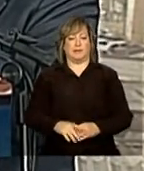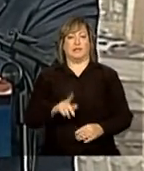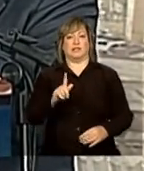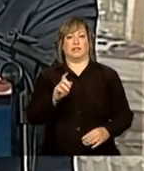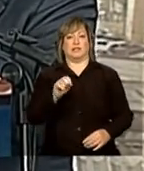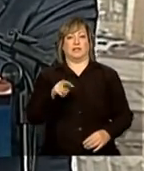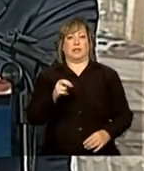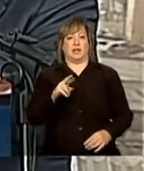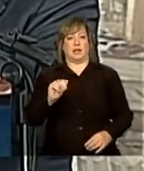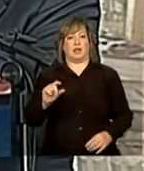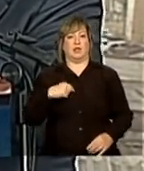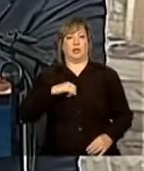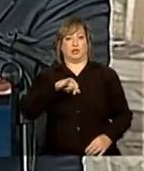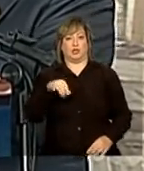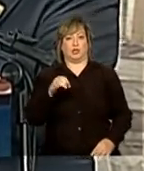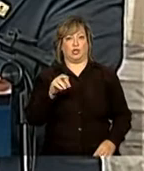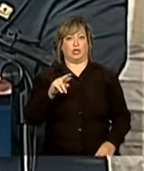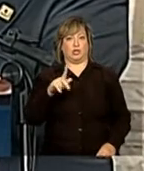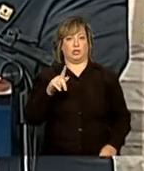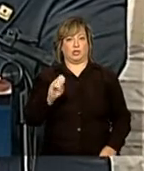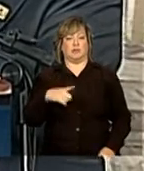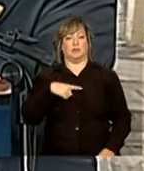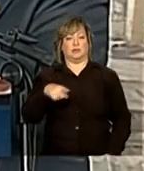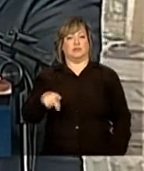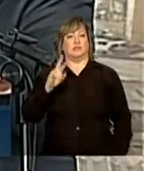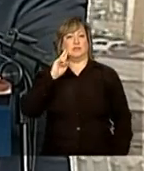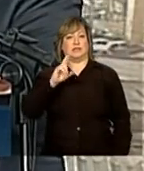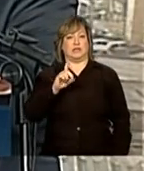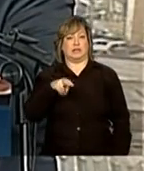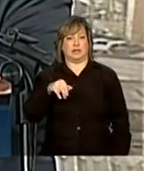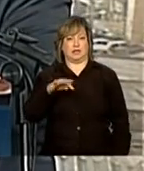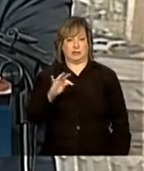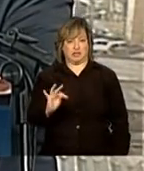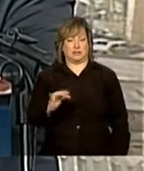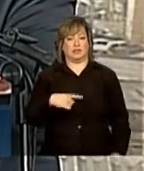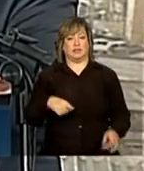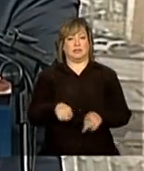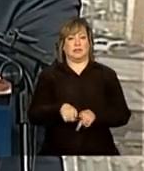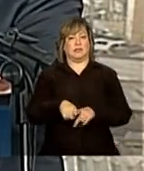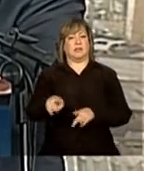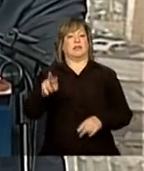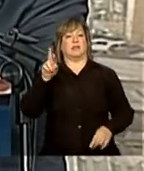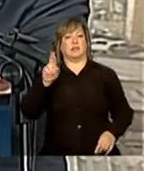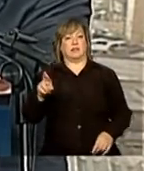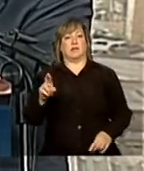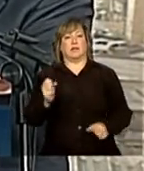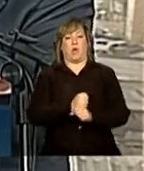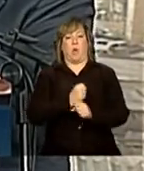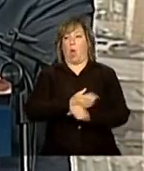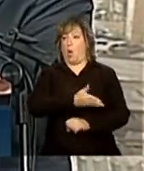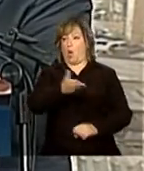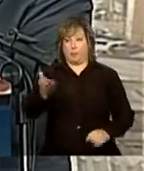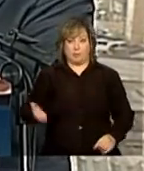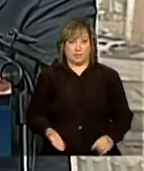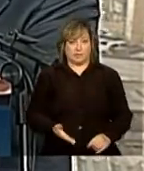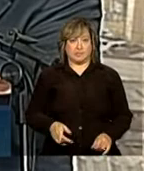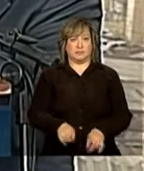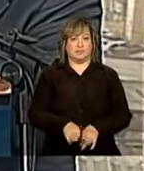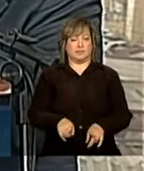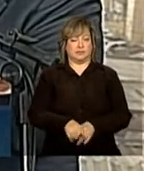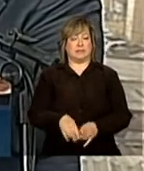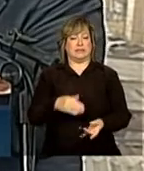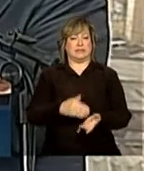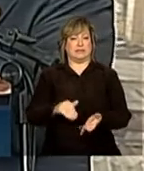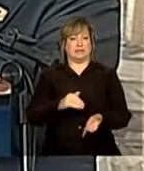general Jorge Frasch, diretor-geral do DENIT, responsável também pela execução dessa obra, secretário